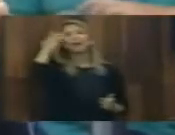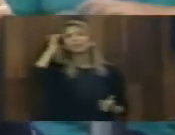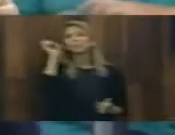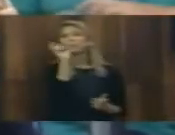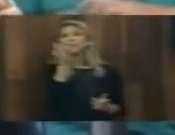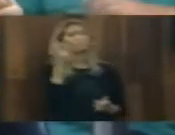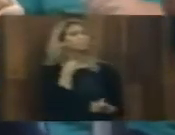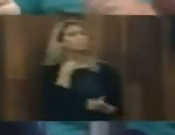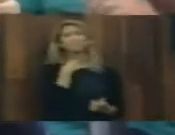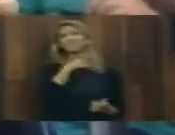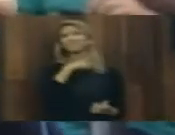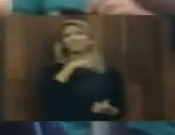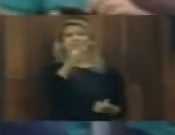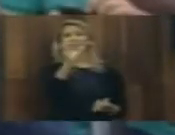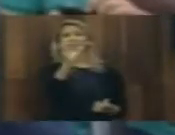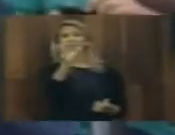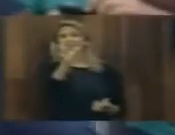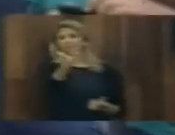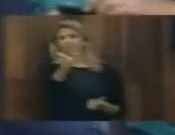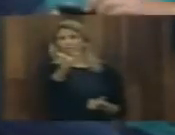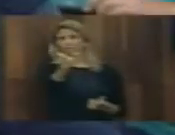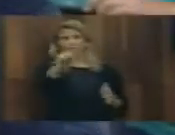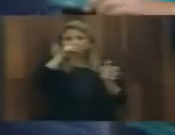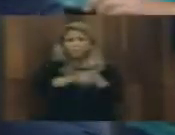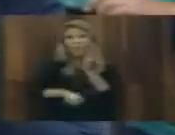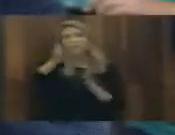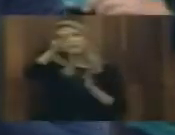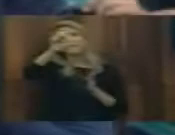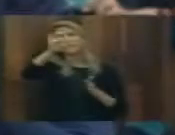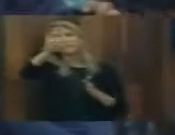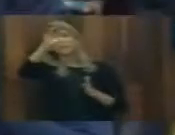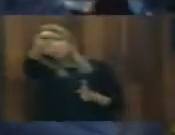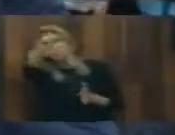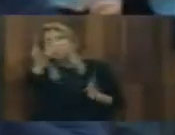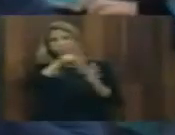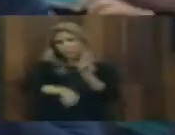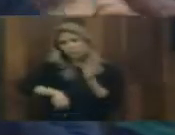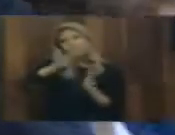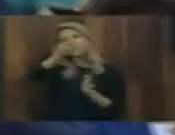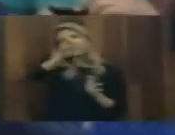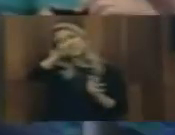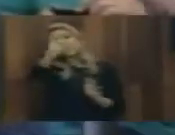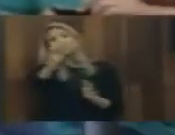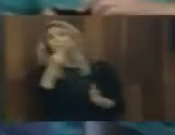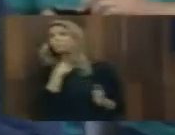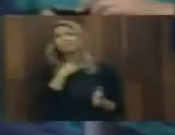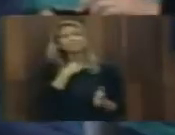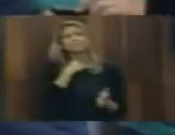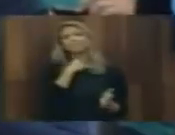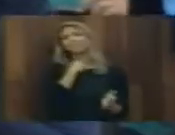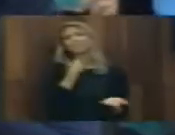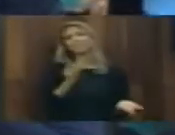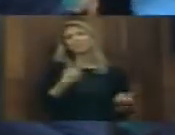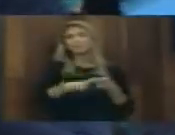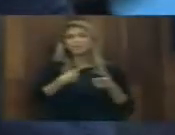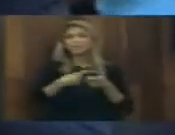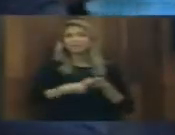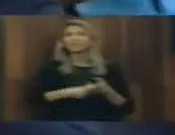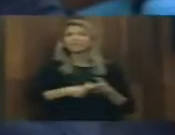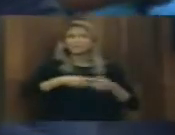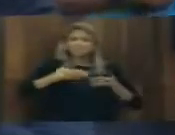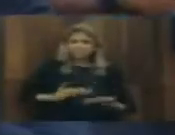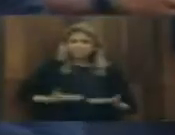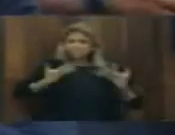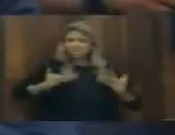existir na nossa pauta. Ela não deveria existir. Porque é um desgaste que a gente tem,